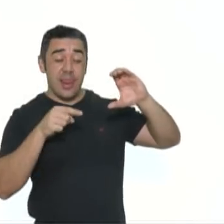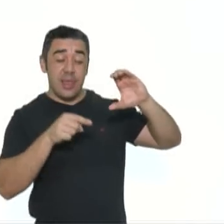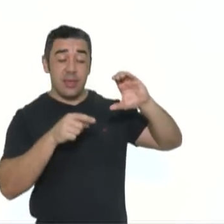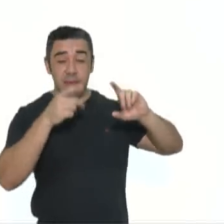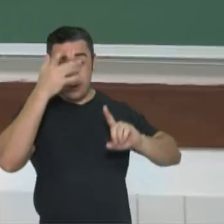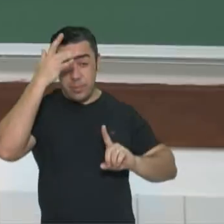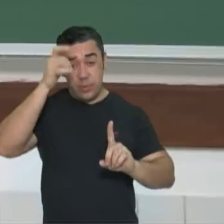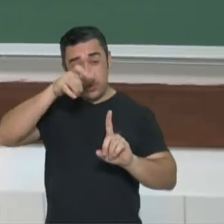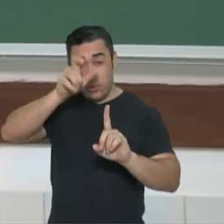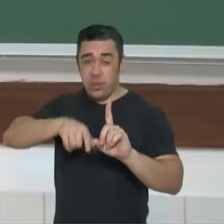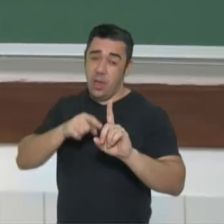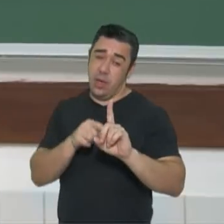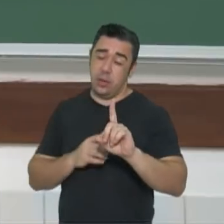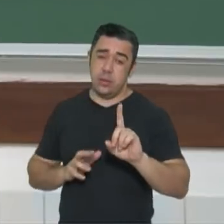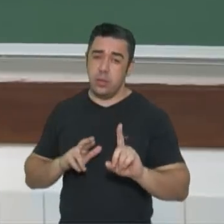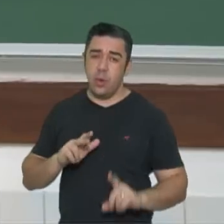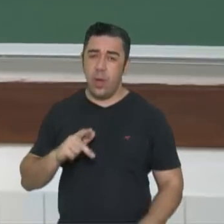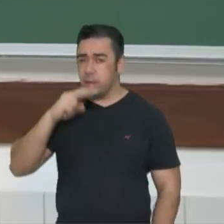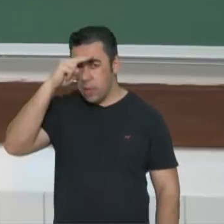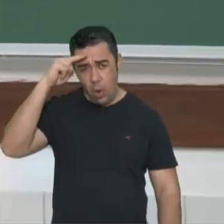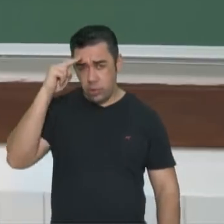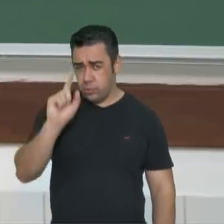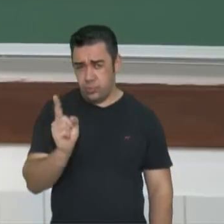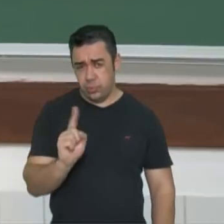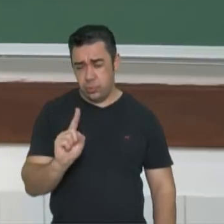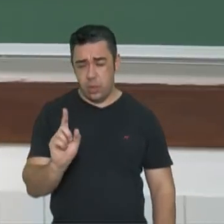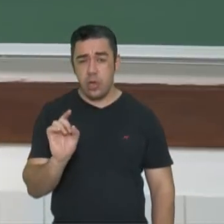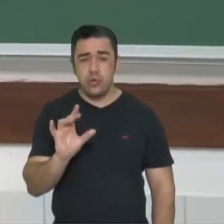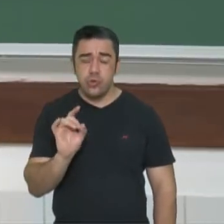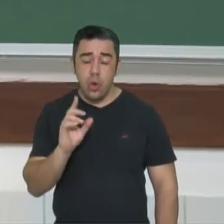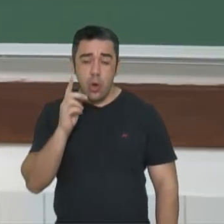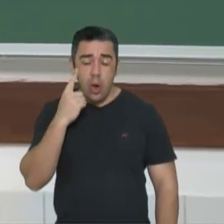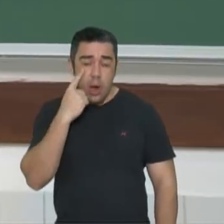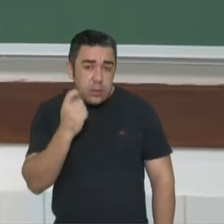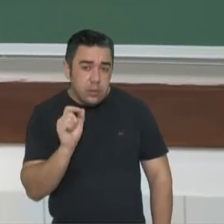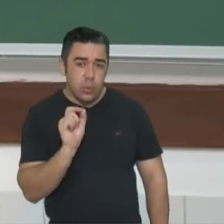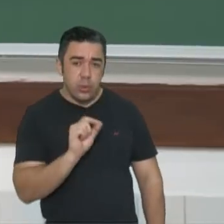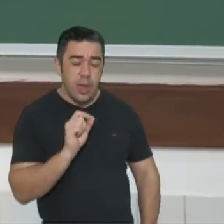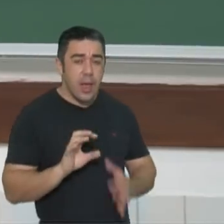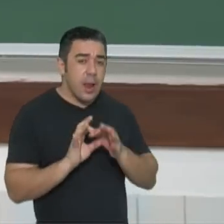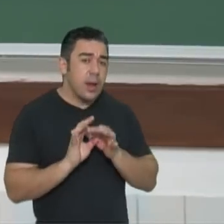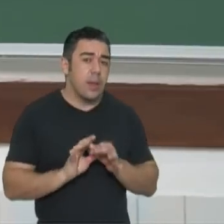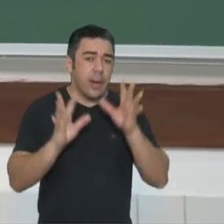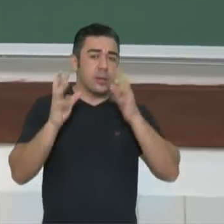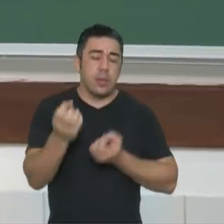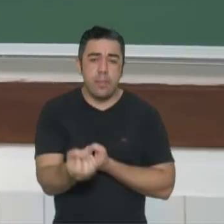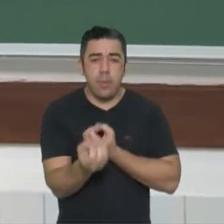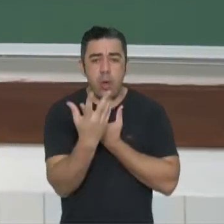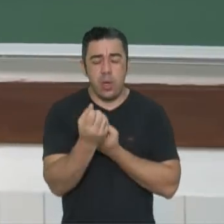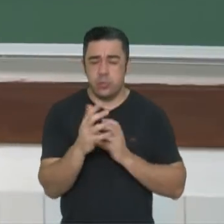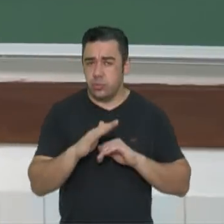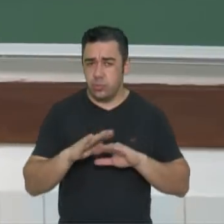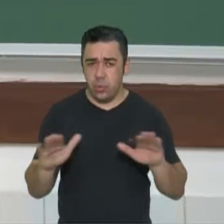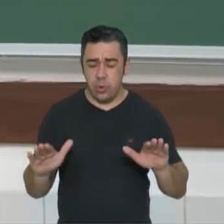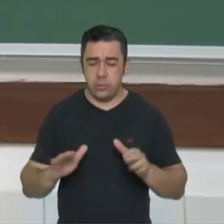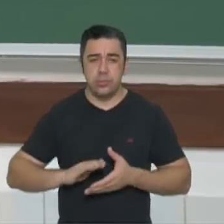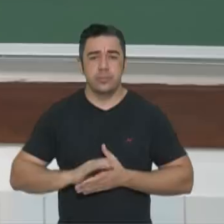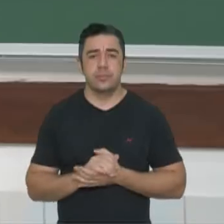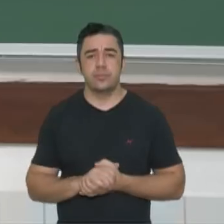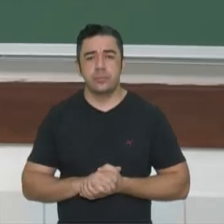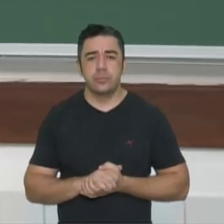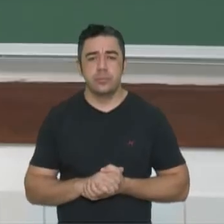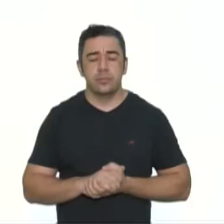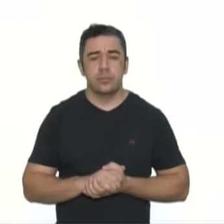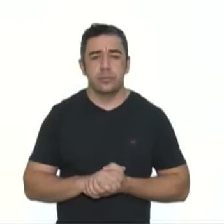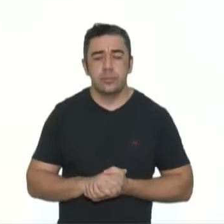não é para estereotipar ou estigmatizar ninguém. A intenção do autor, lembra da liberdade poética no texto? Então é para isso, ok?